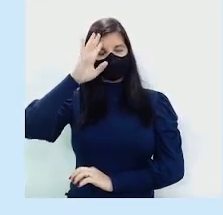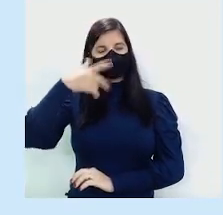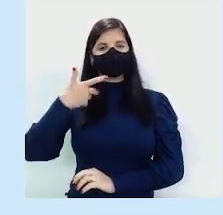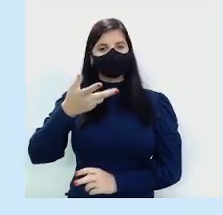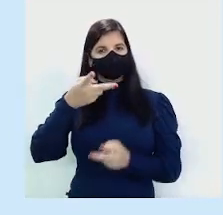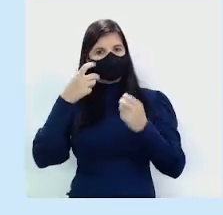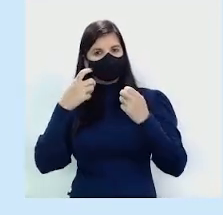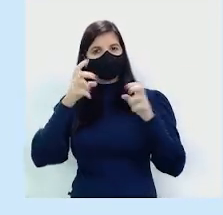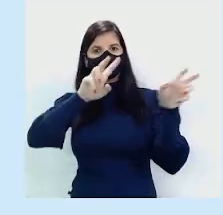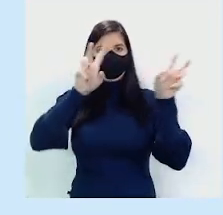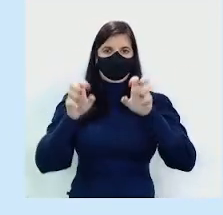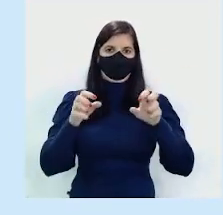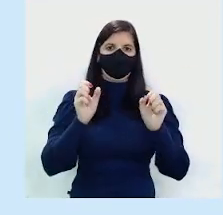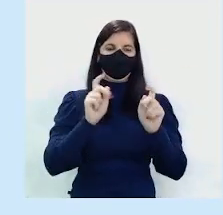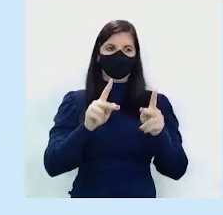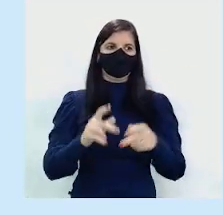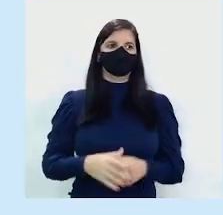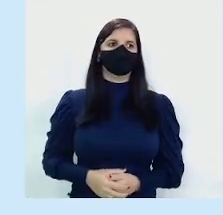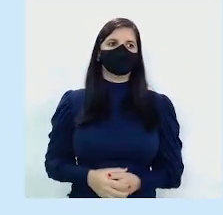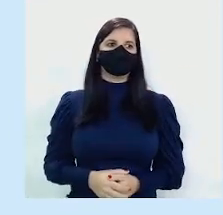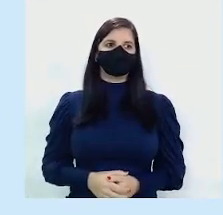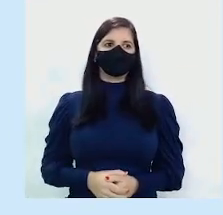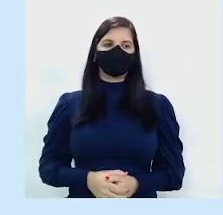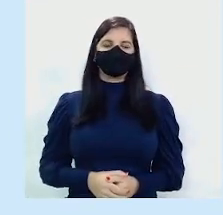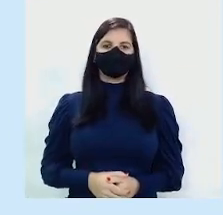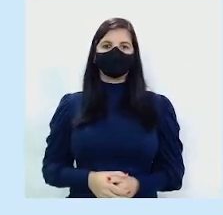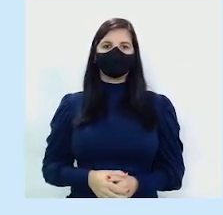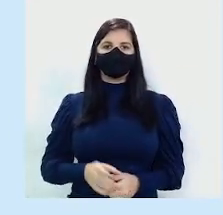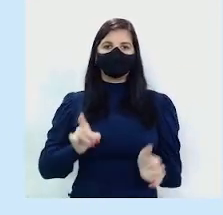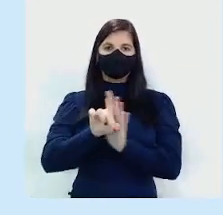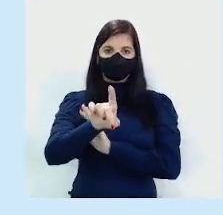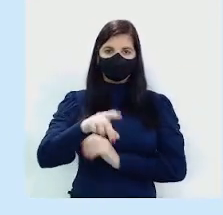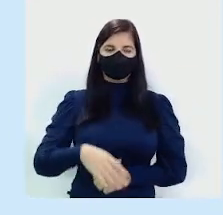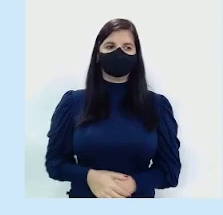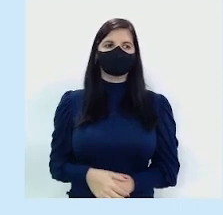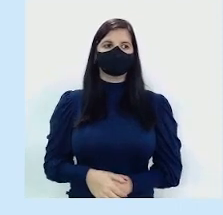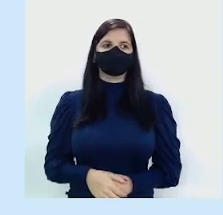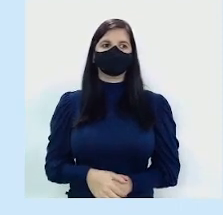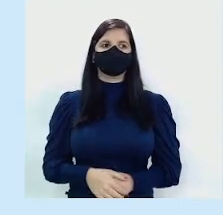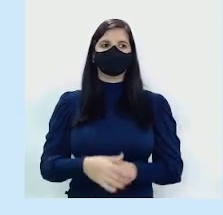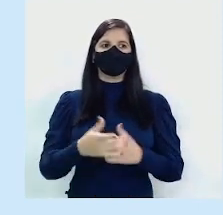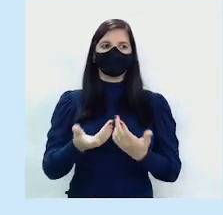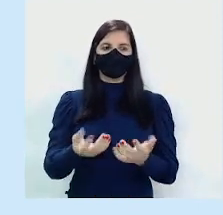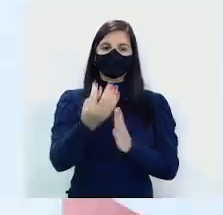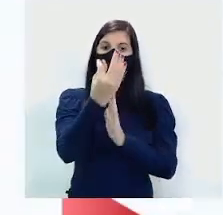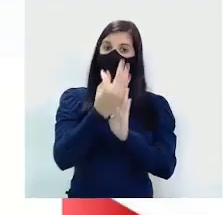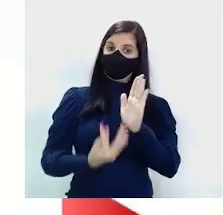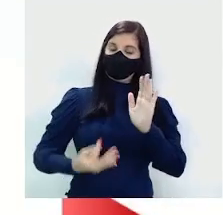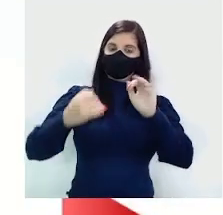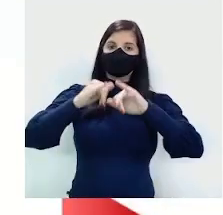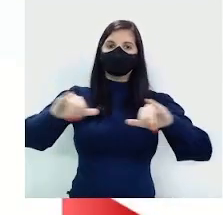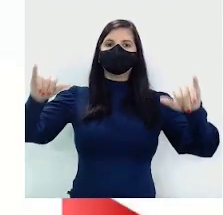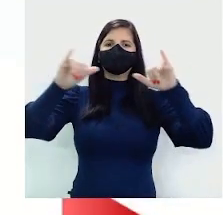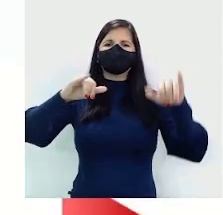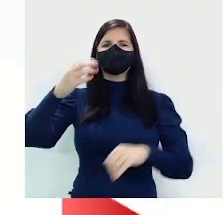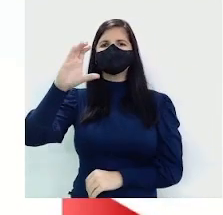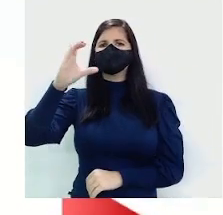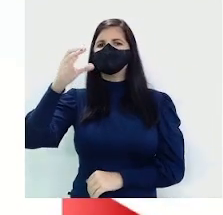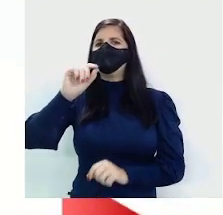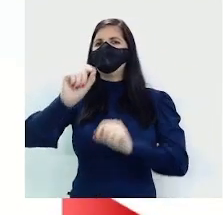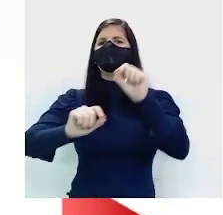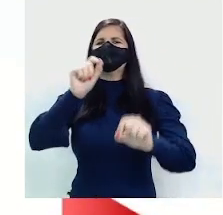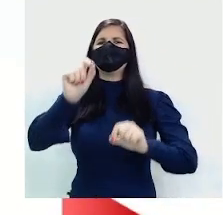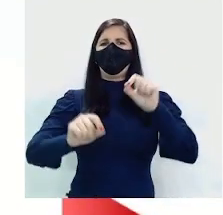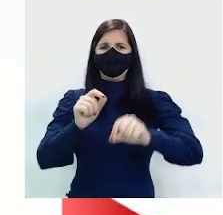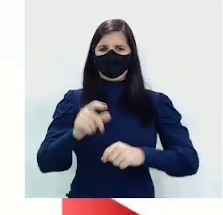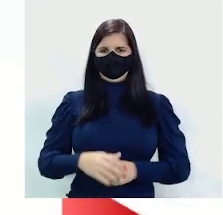um pouco o assunto. Olha só aí na tela. O que são textos de